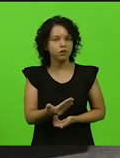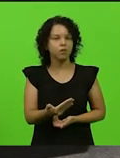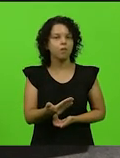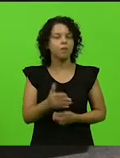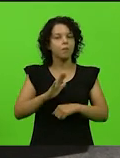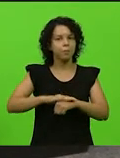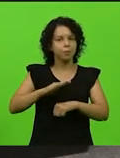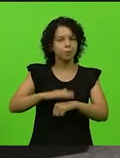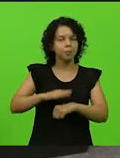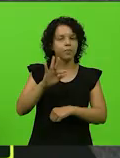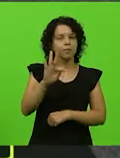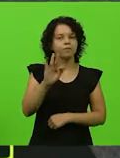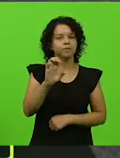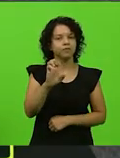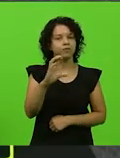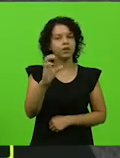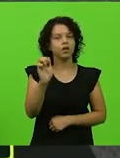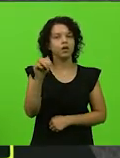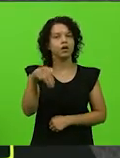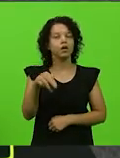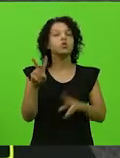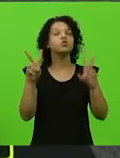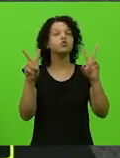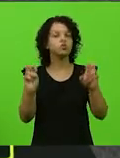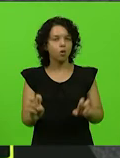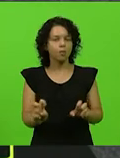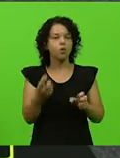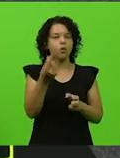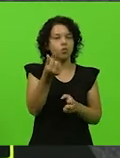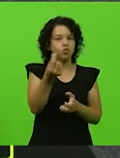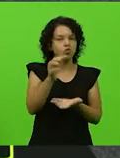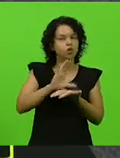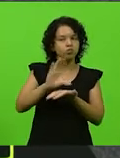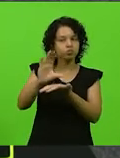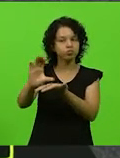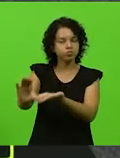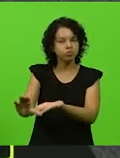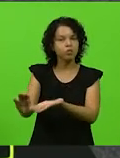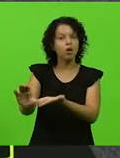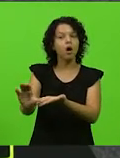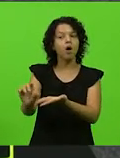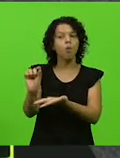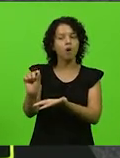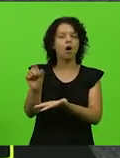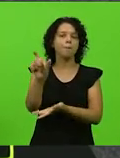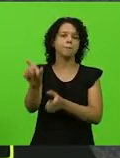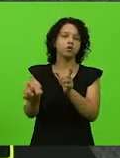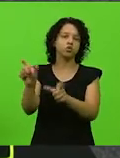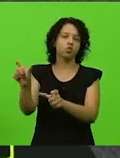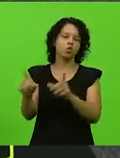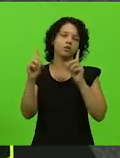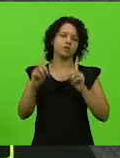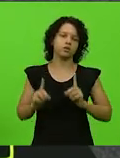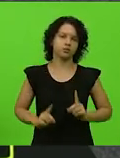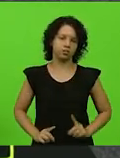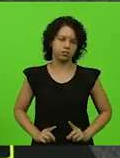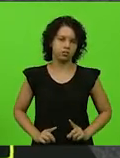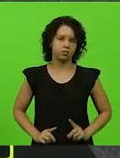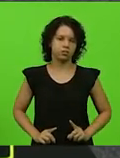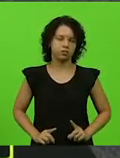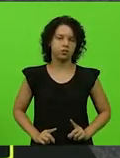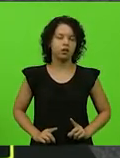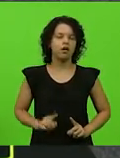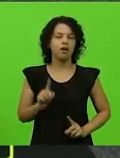feita pela feplam é referente ao auxílio que é destinada às pessoas com deficiência que é